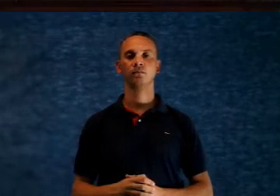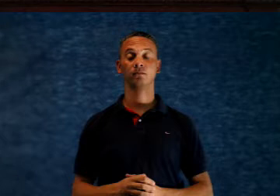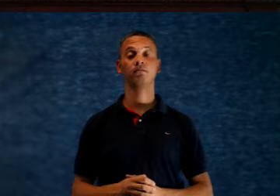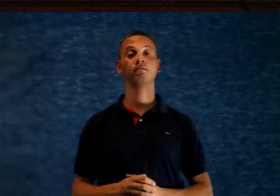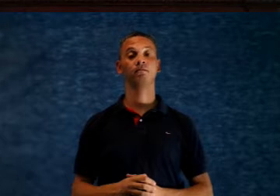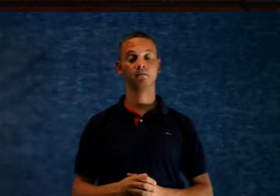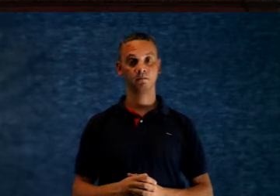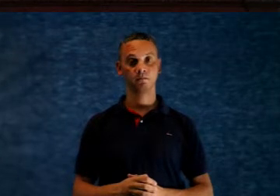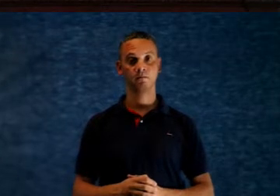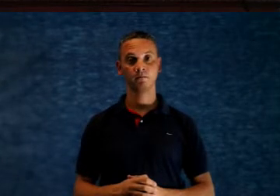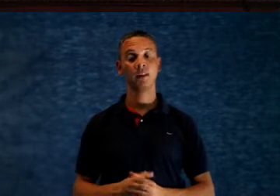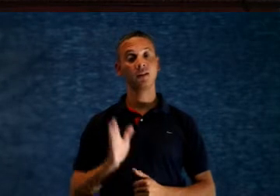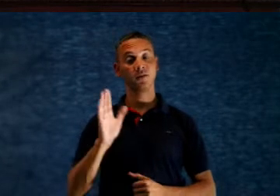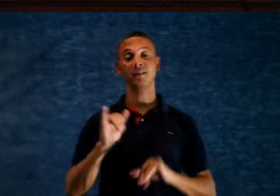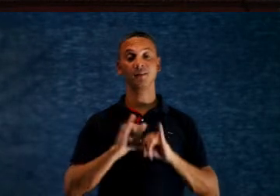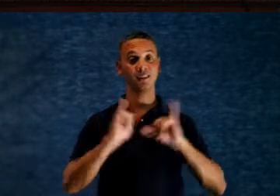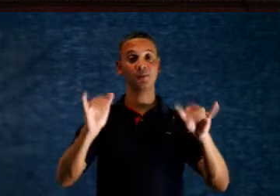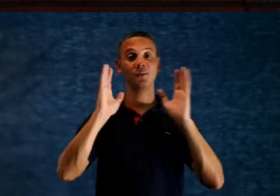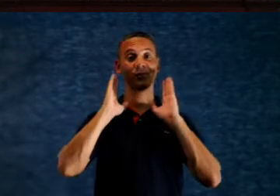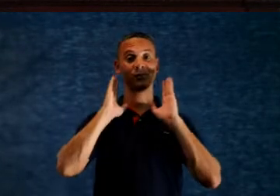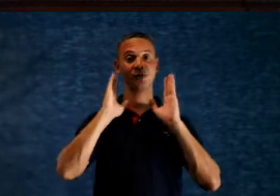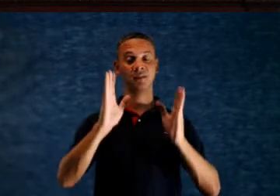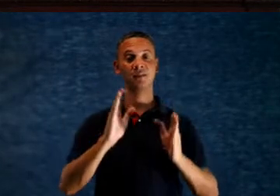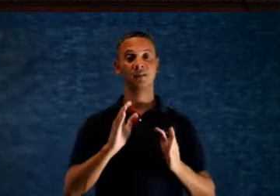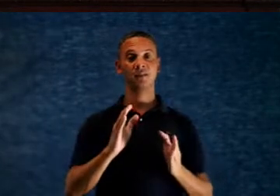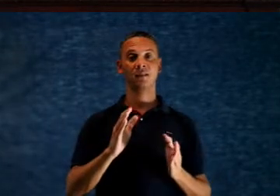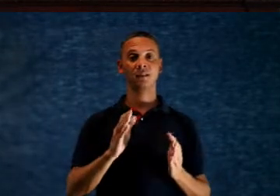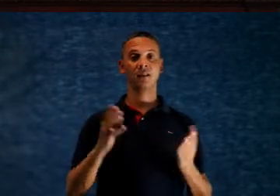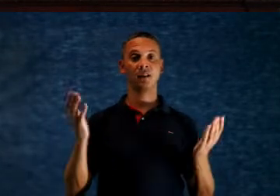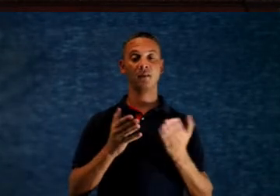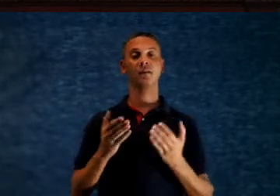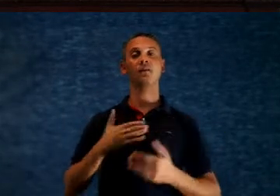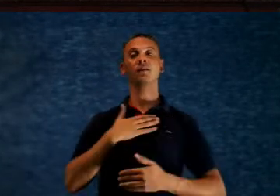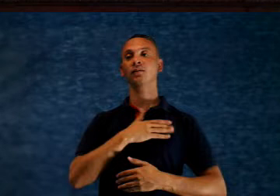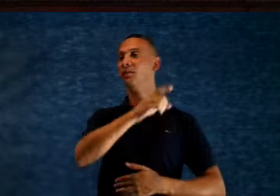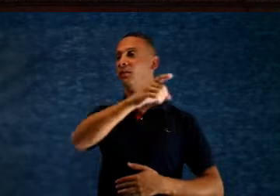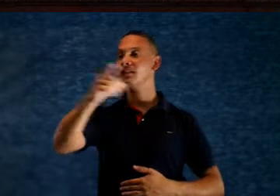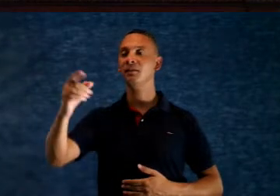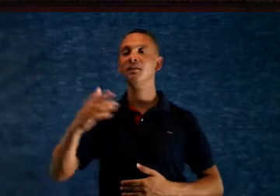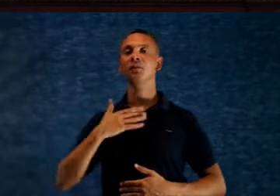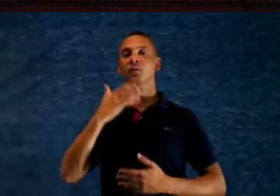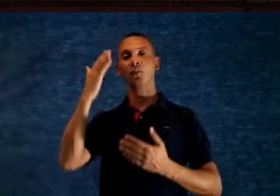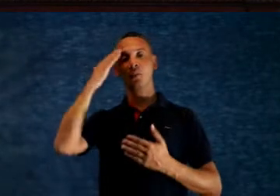E, como disse antes, agora sim, saúdo o público que nos acompanha.